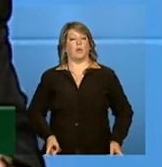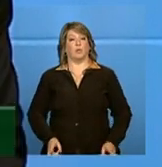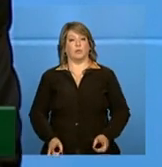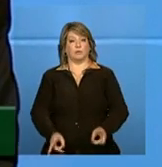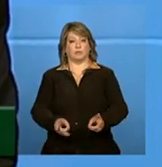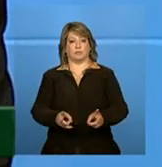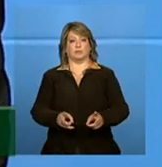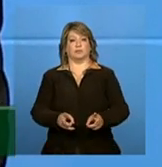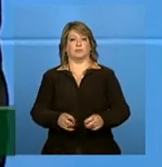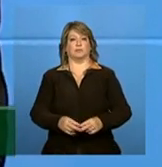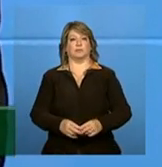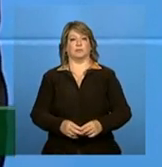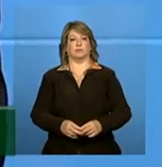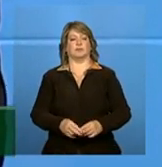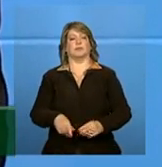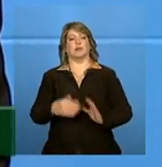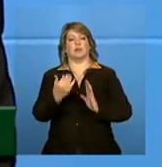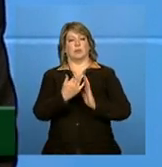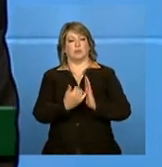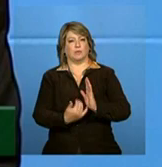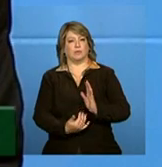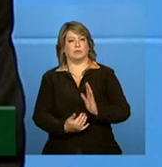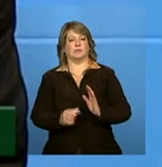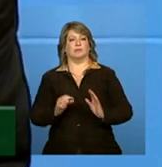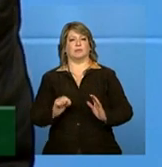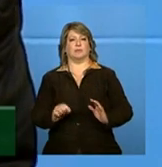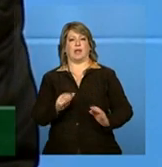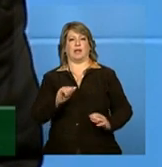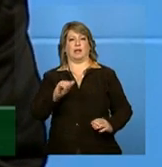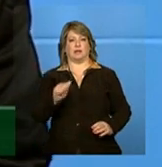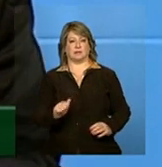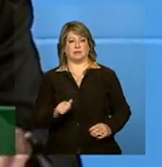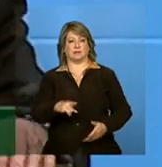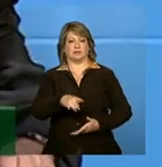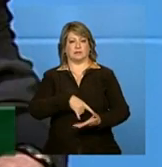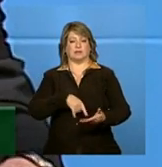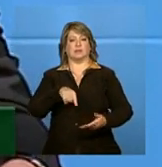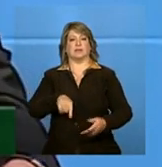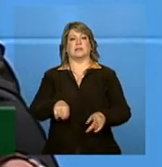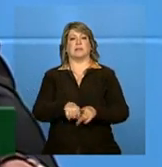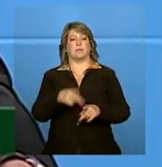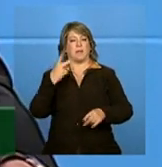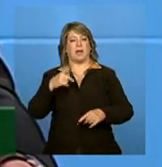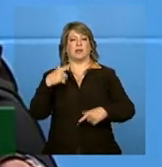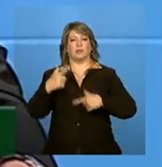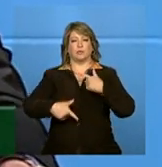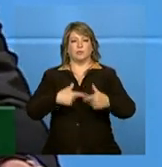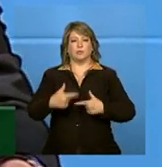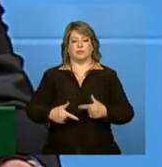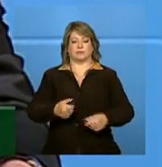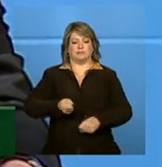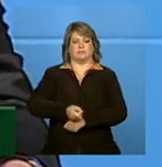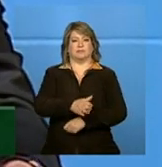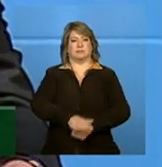continuidade ao roteiro de AIA e erradicar as piores formas de trabalho infantil para